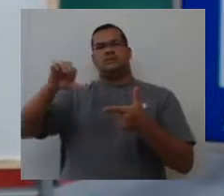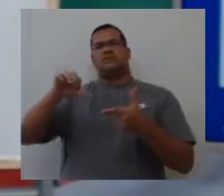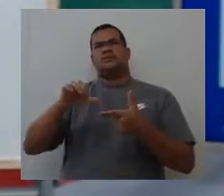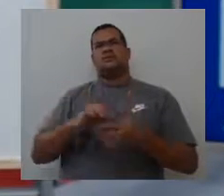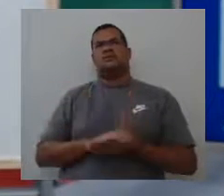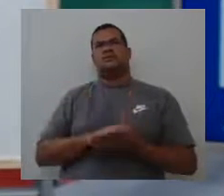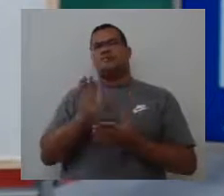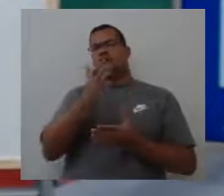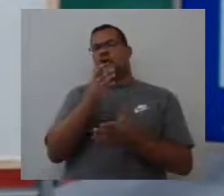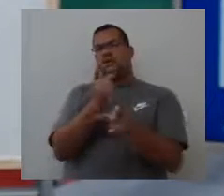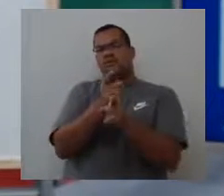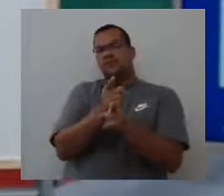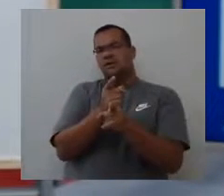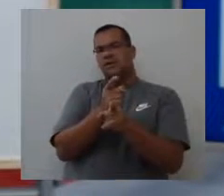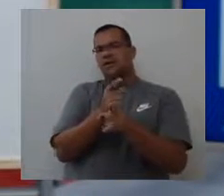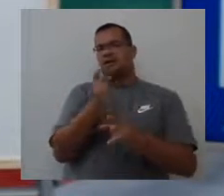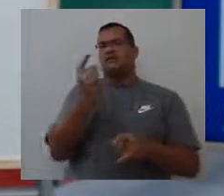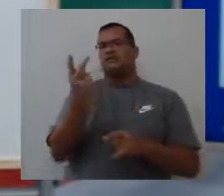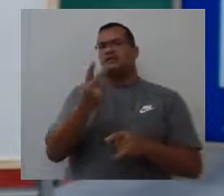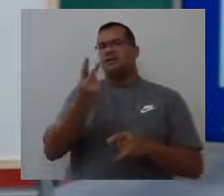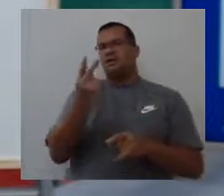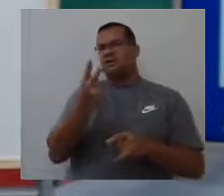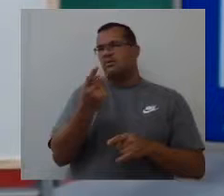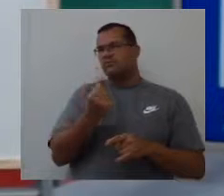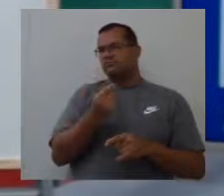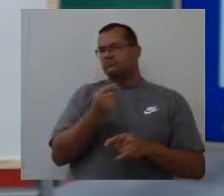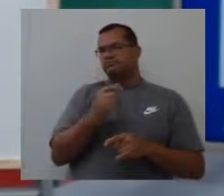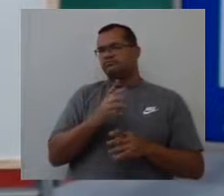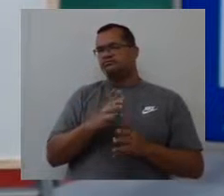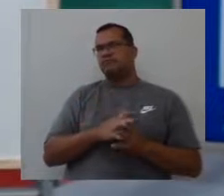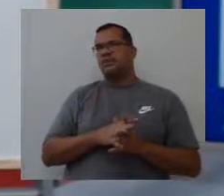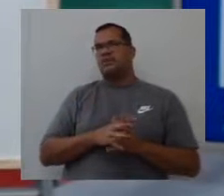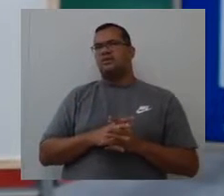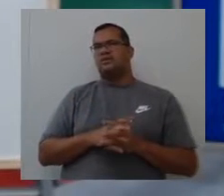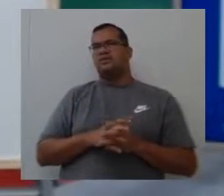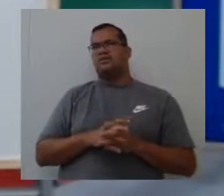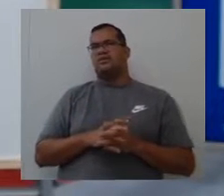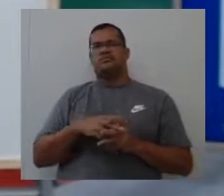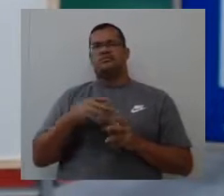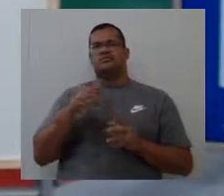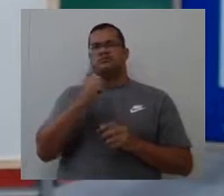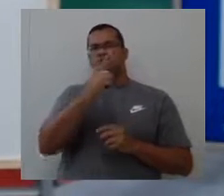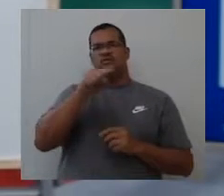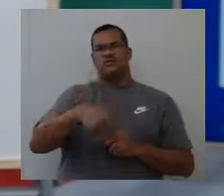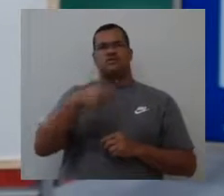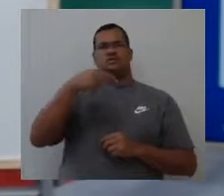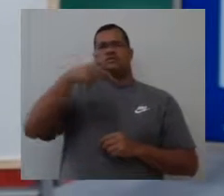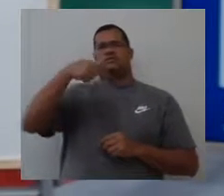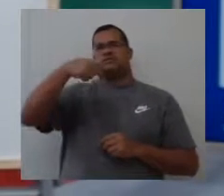3,999, eu vou encontrar aqui como resultado um número decimal que é